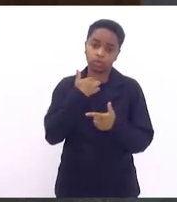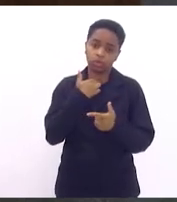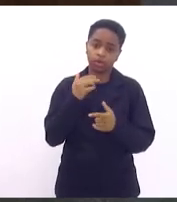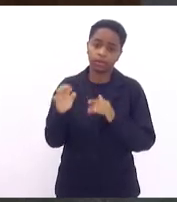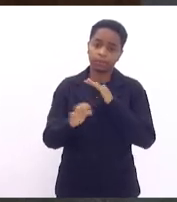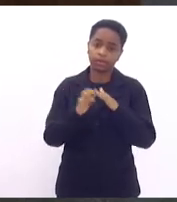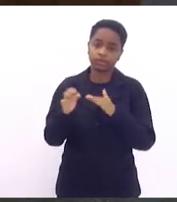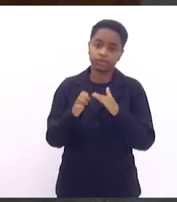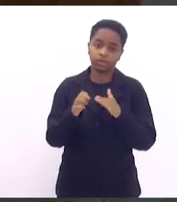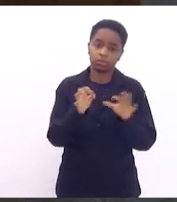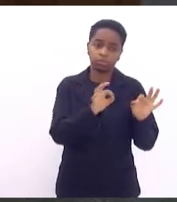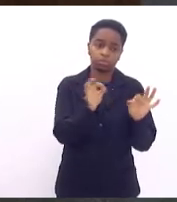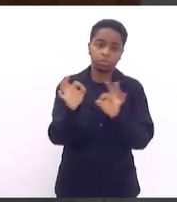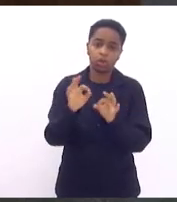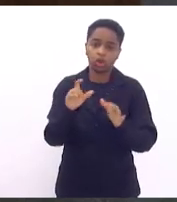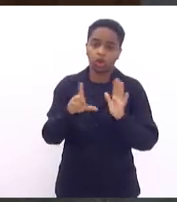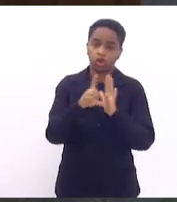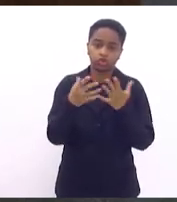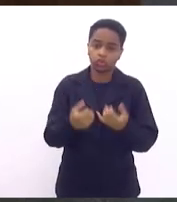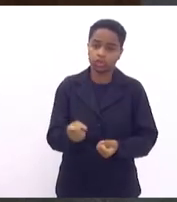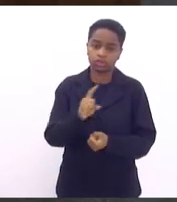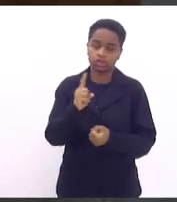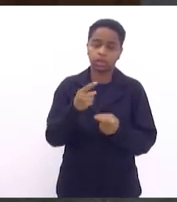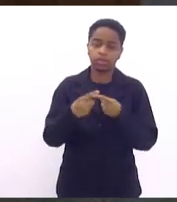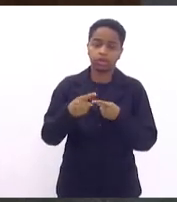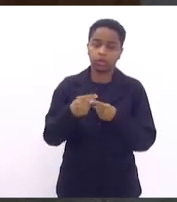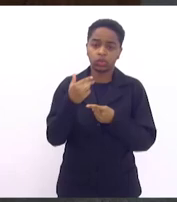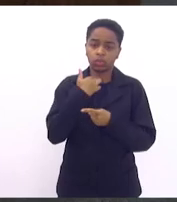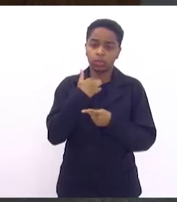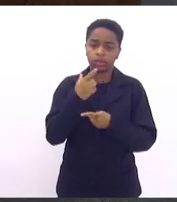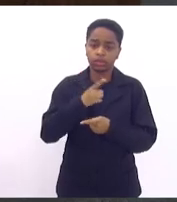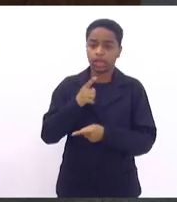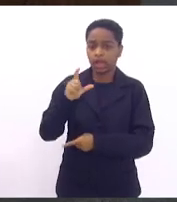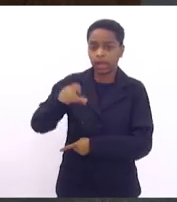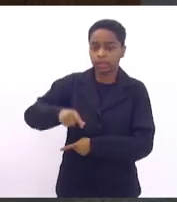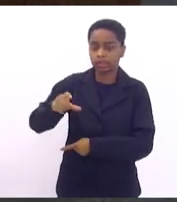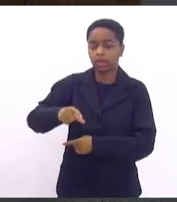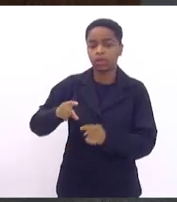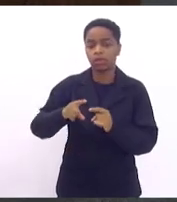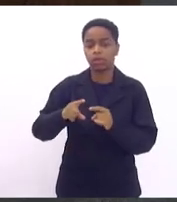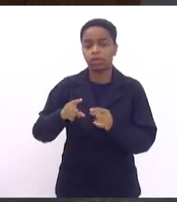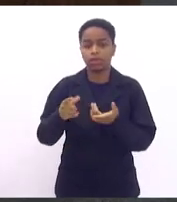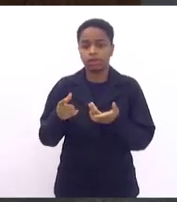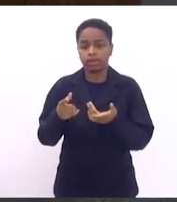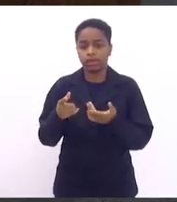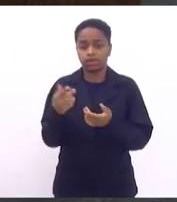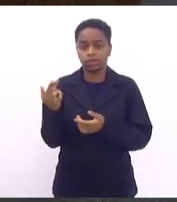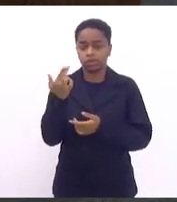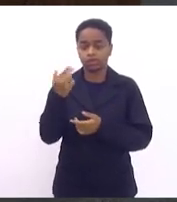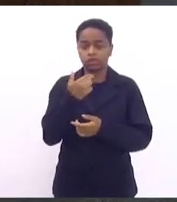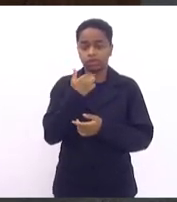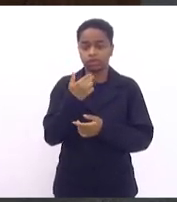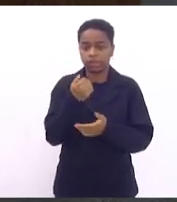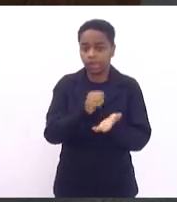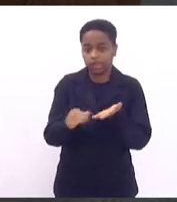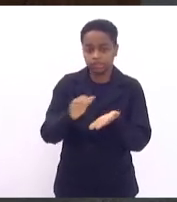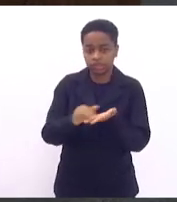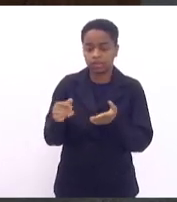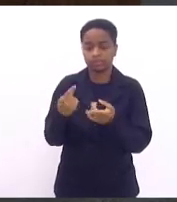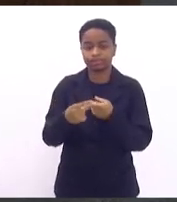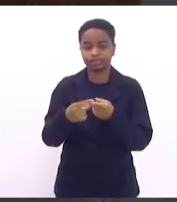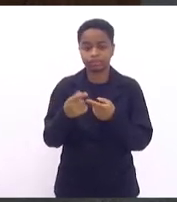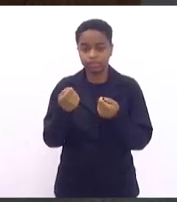nenhum comércio. Os servidores não podem ter um cartão que eles não podem gastar, ou têm que gastar mais em gasolina, em dispêndio, em tempo, né? O que é para